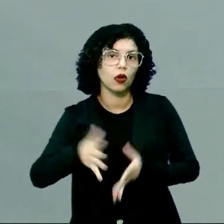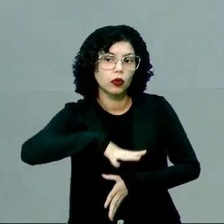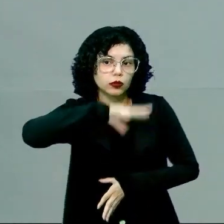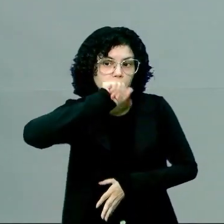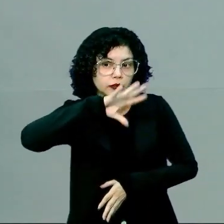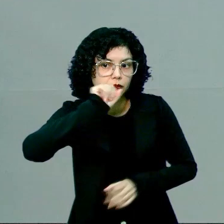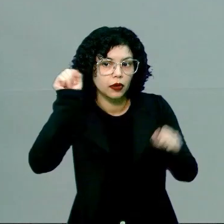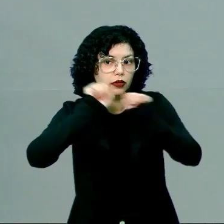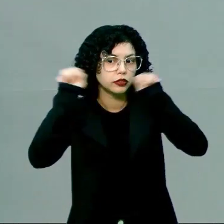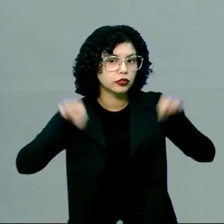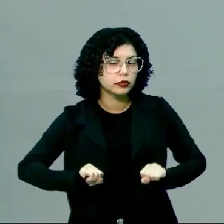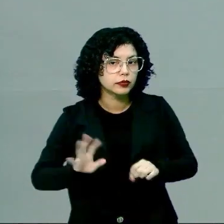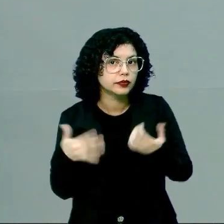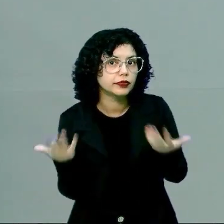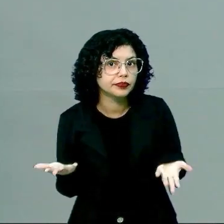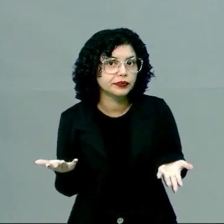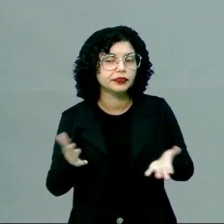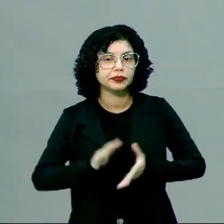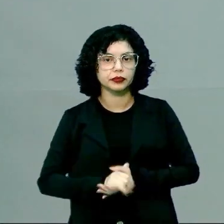desse sistema respiratório?